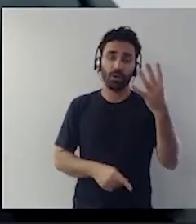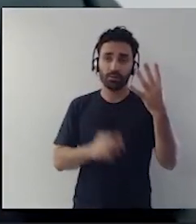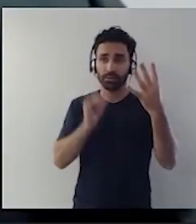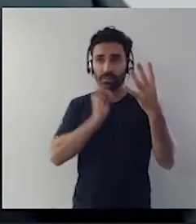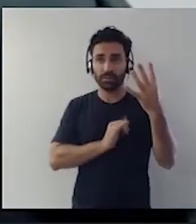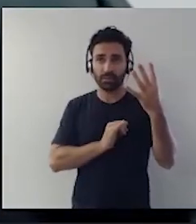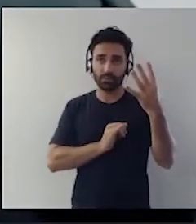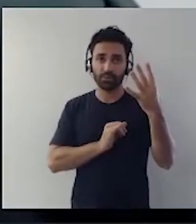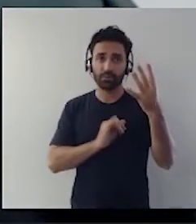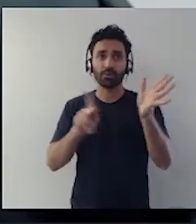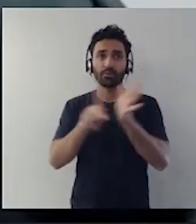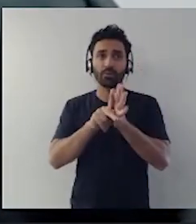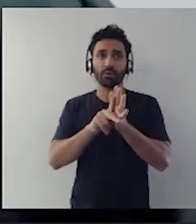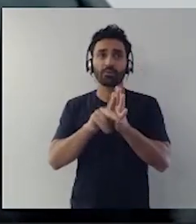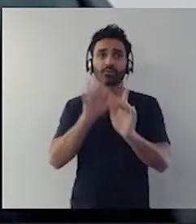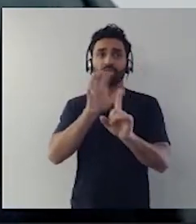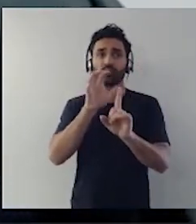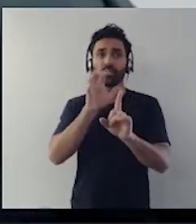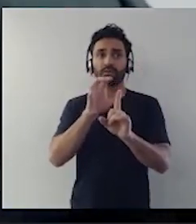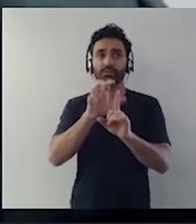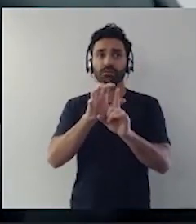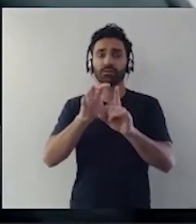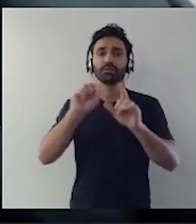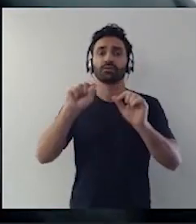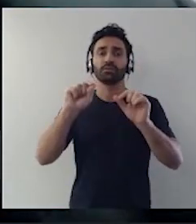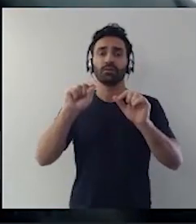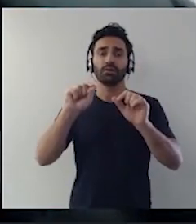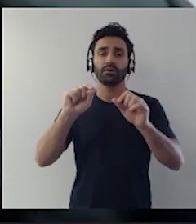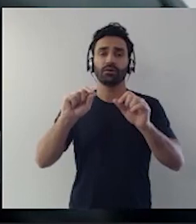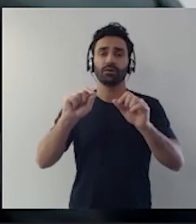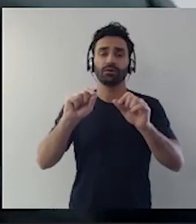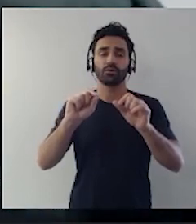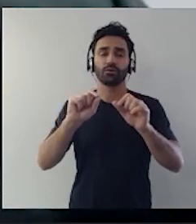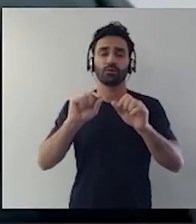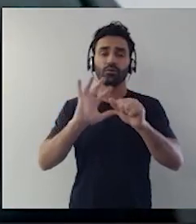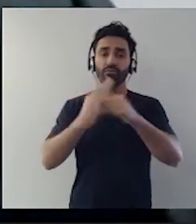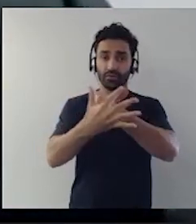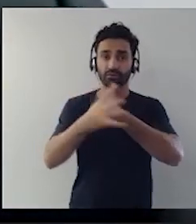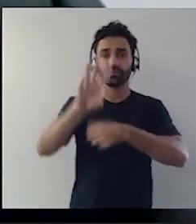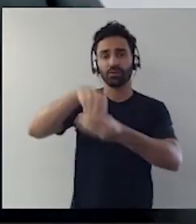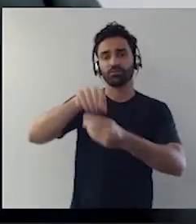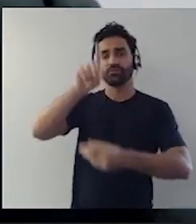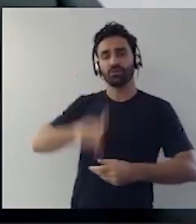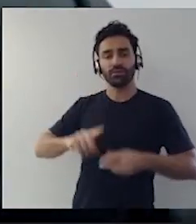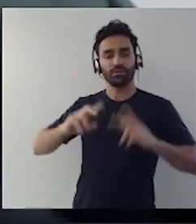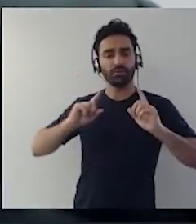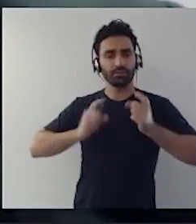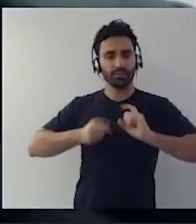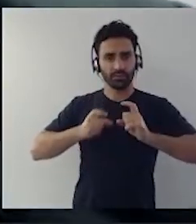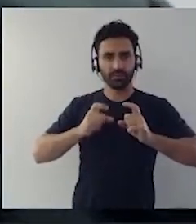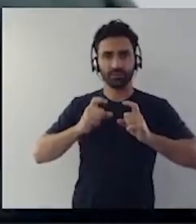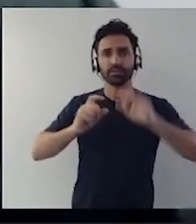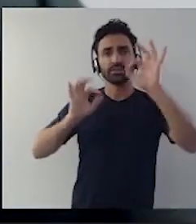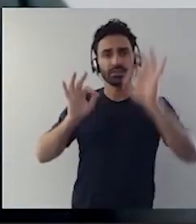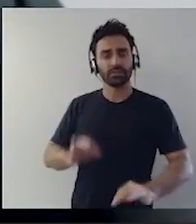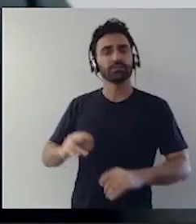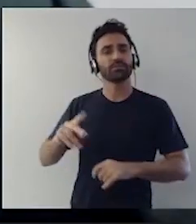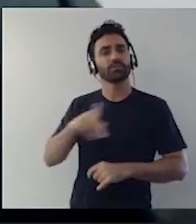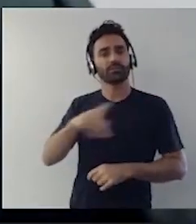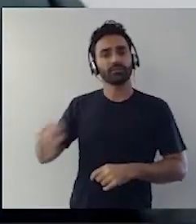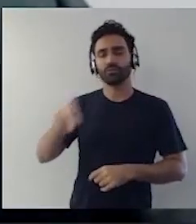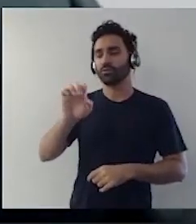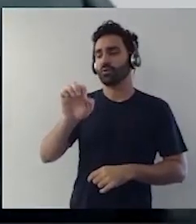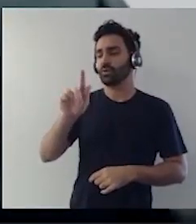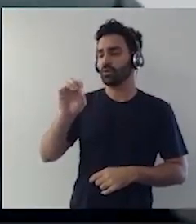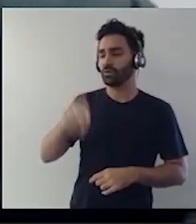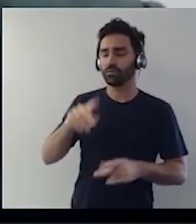de impactos da Covid-19 do direito administrativo. Com certeza o professor Egon, o professor Fábio